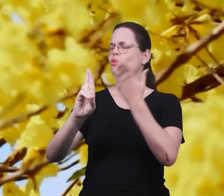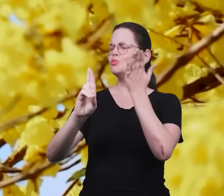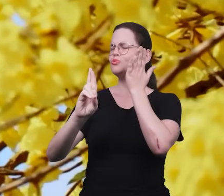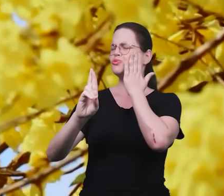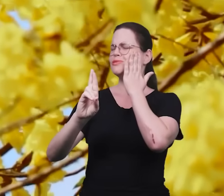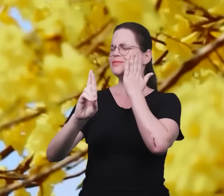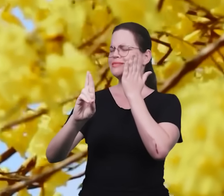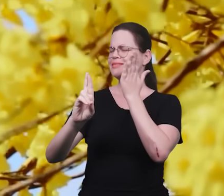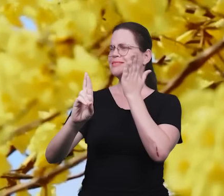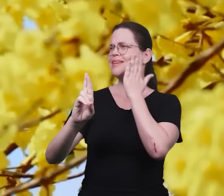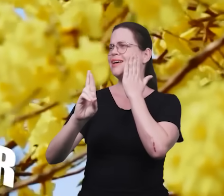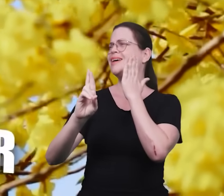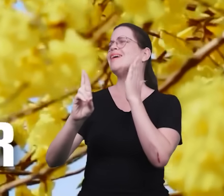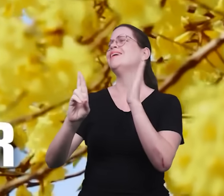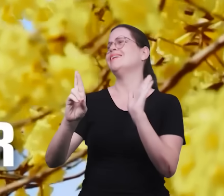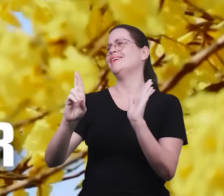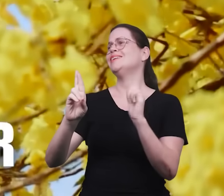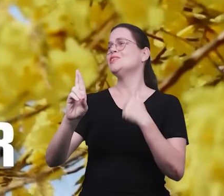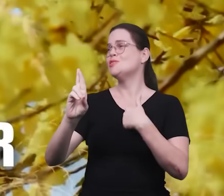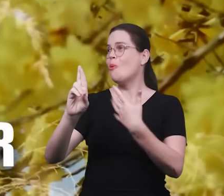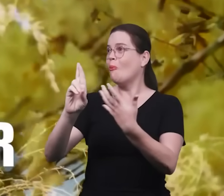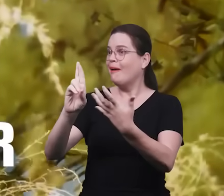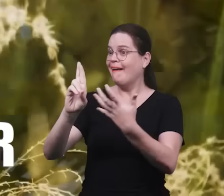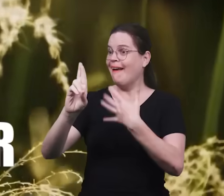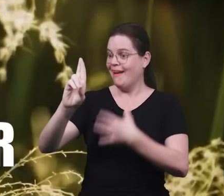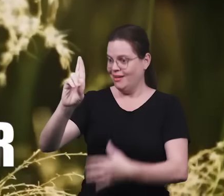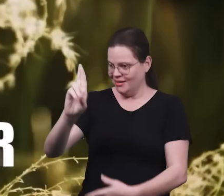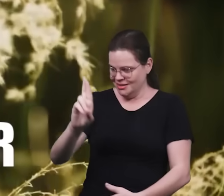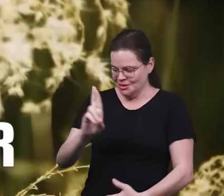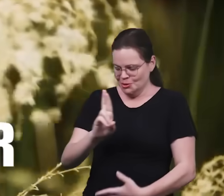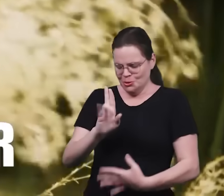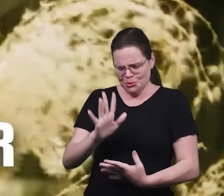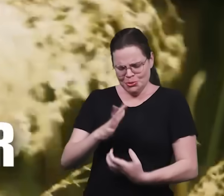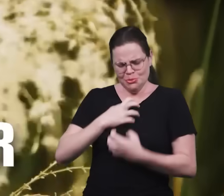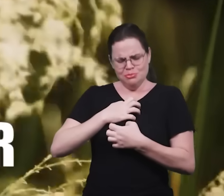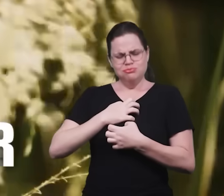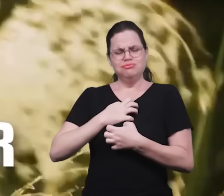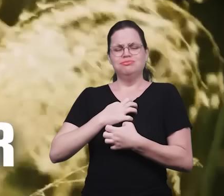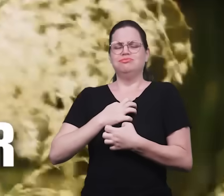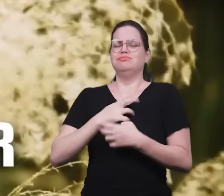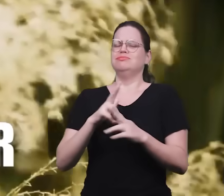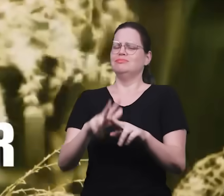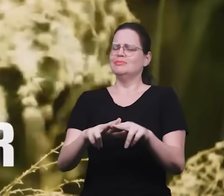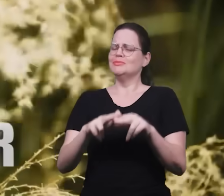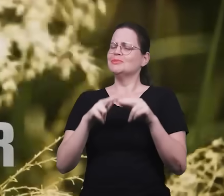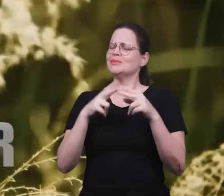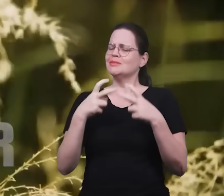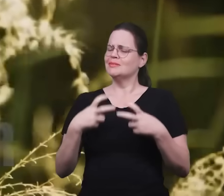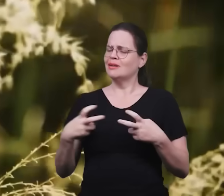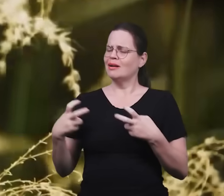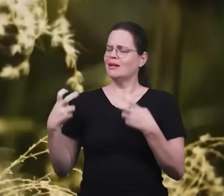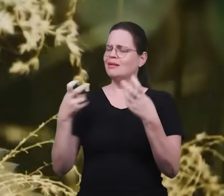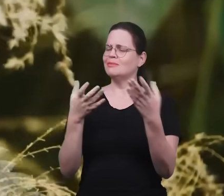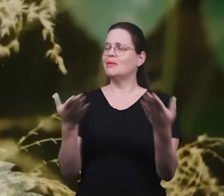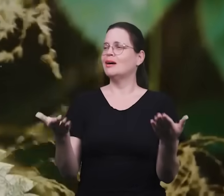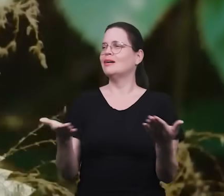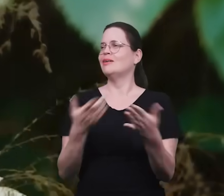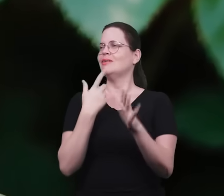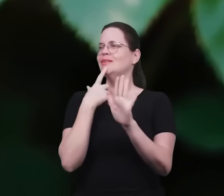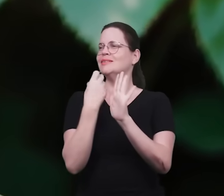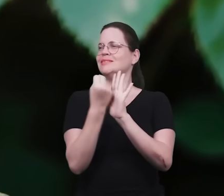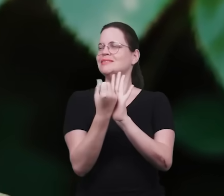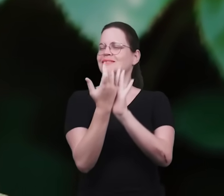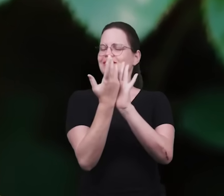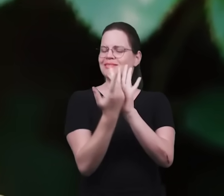Sei que estás aqui, e isto quero eu sentir.